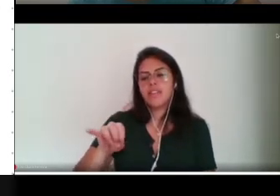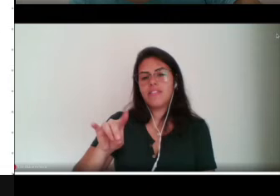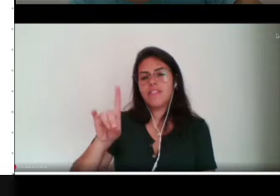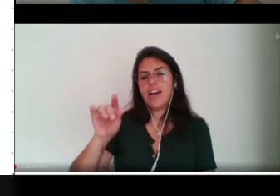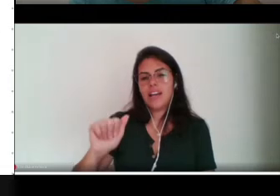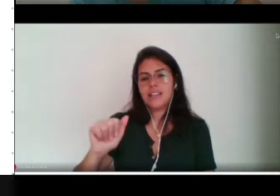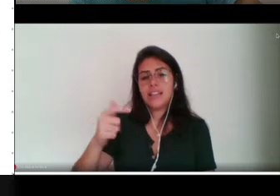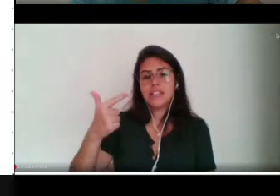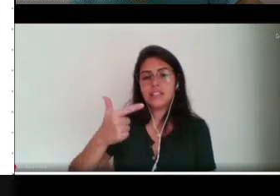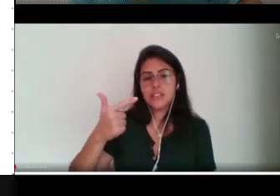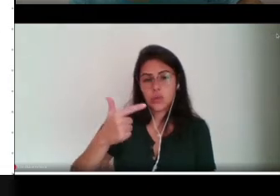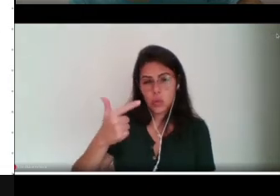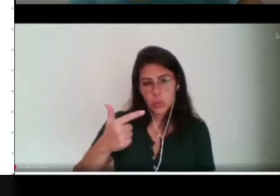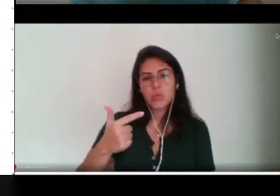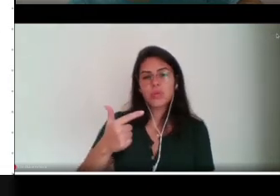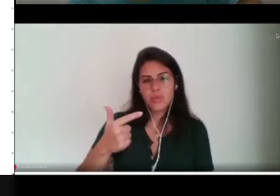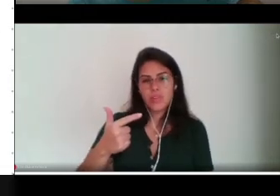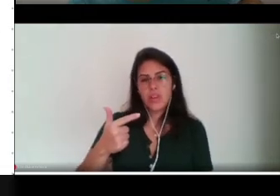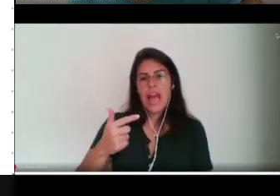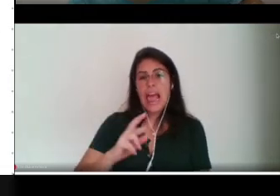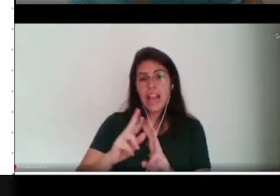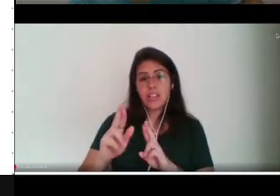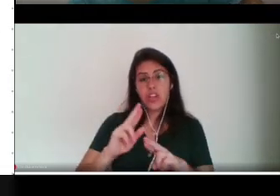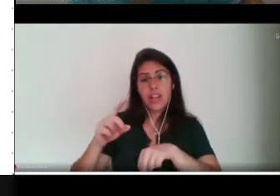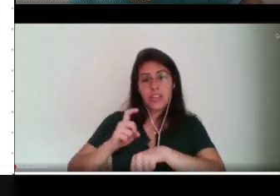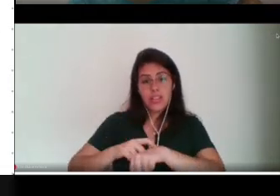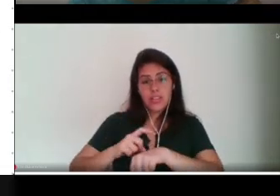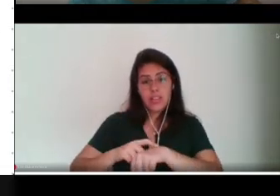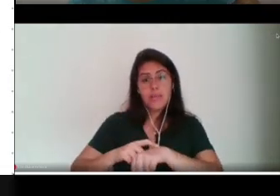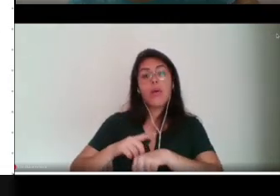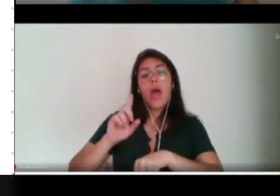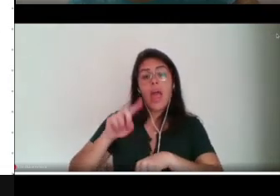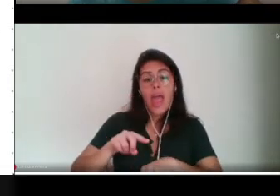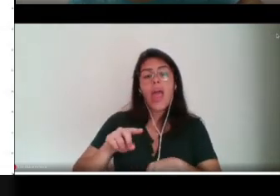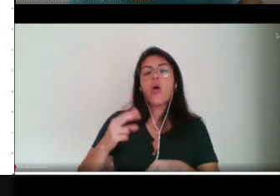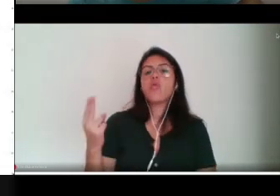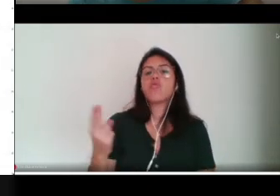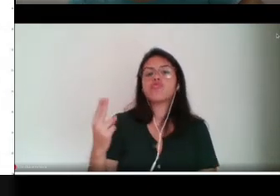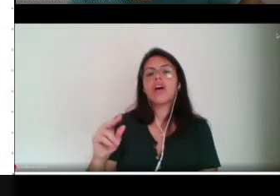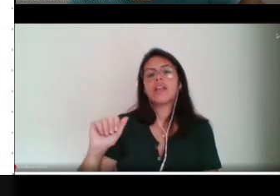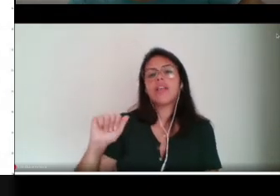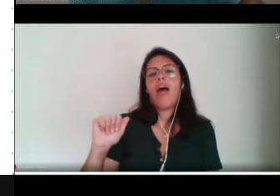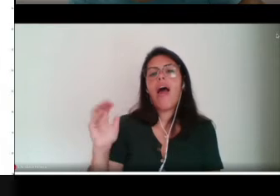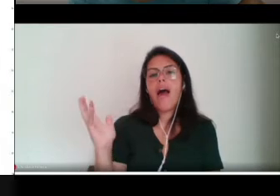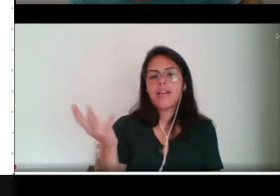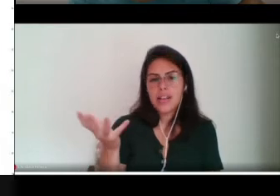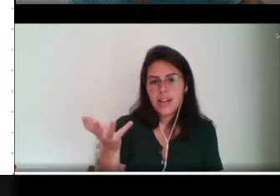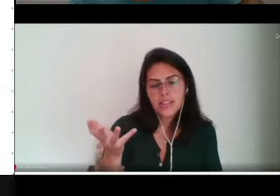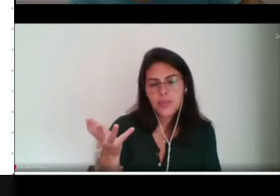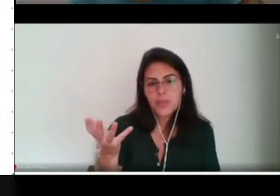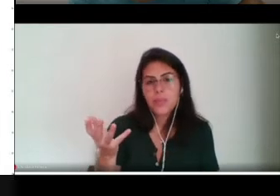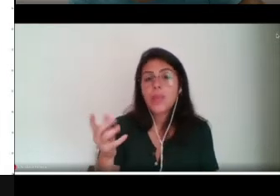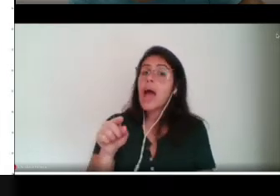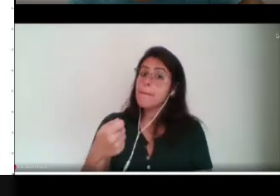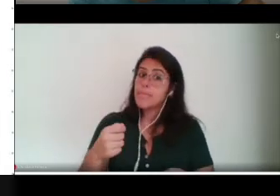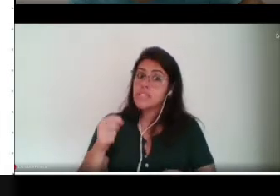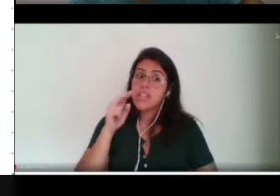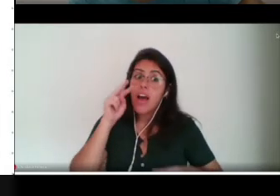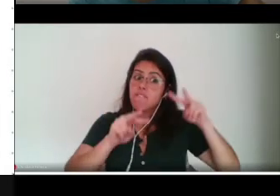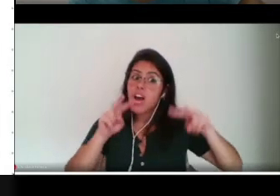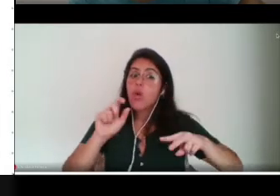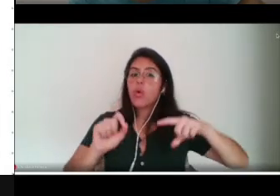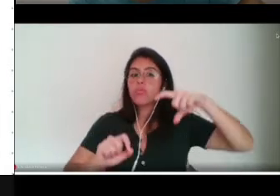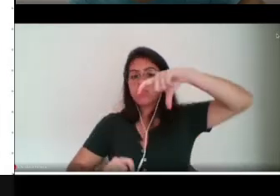Quando a concavidade é positiva, observe aqui, ó, que do ponto 1 até esse ponto aqui em